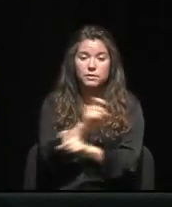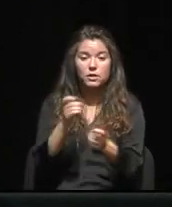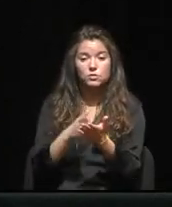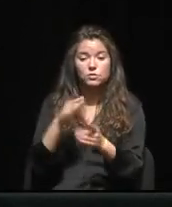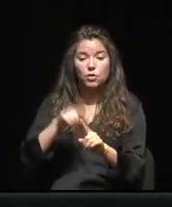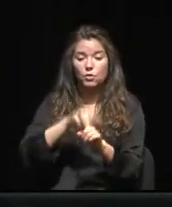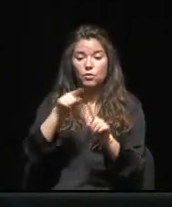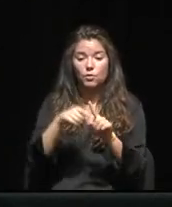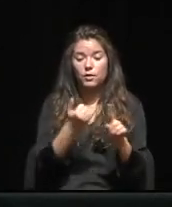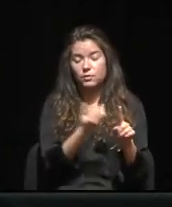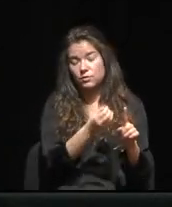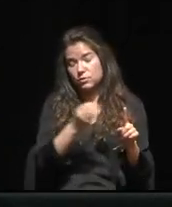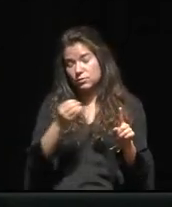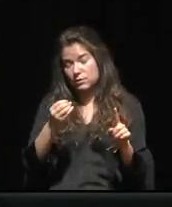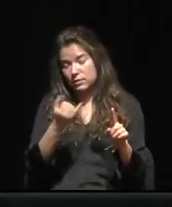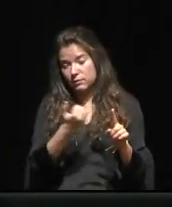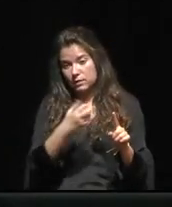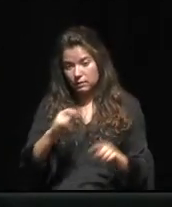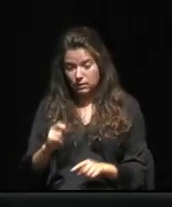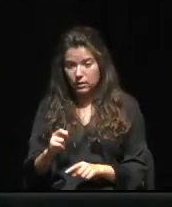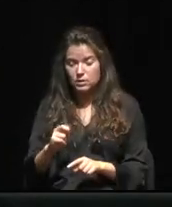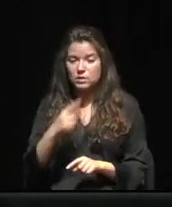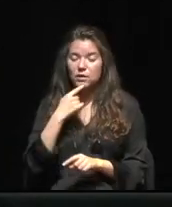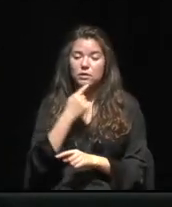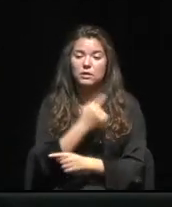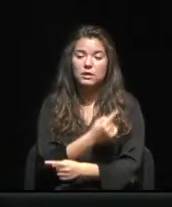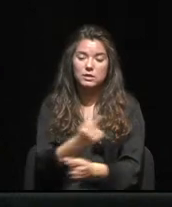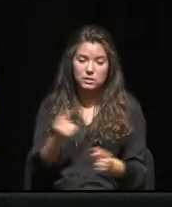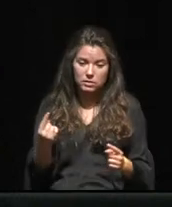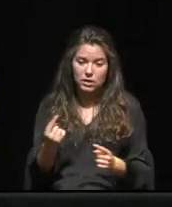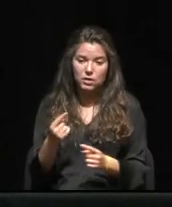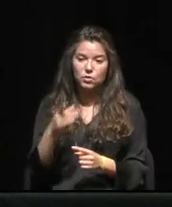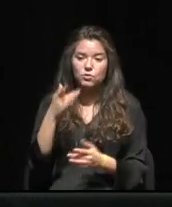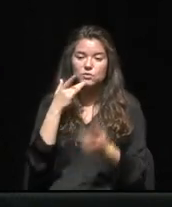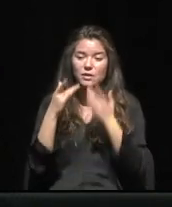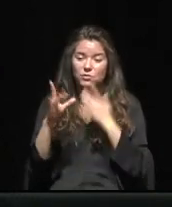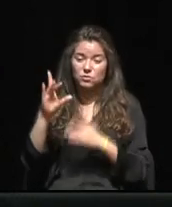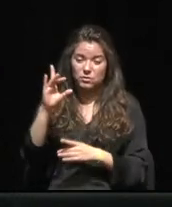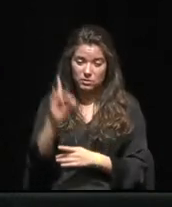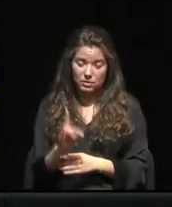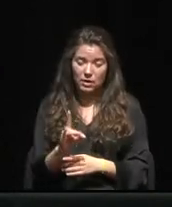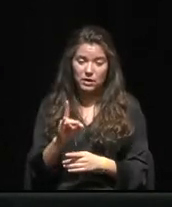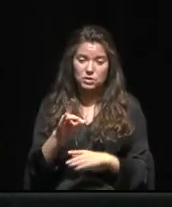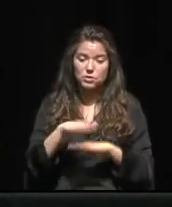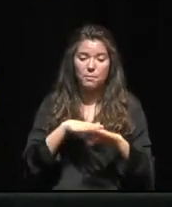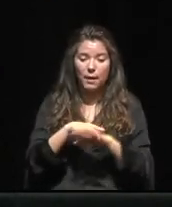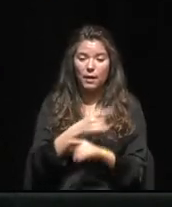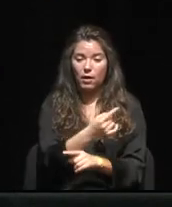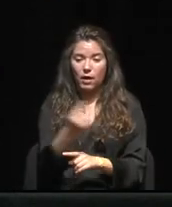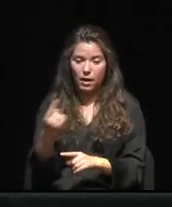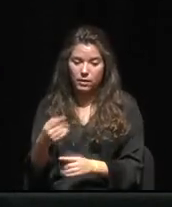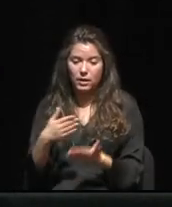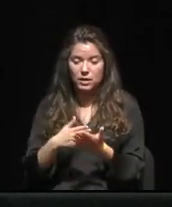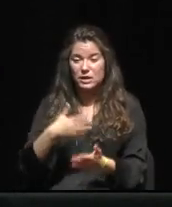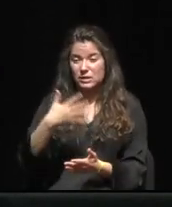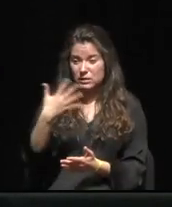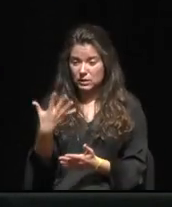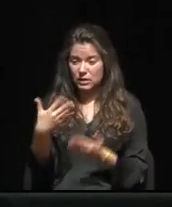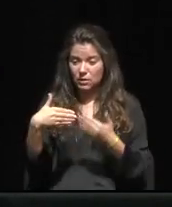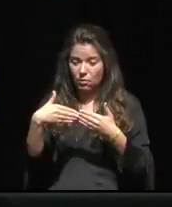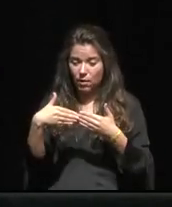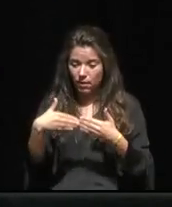só no ano de 2023 e dar nota que dos Seis cados em cada bairro que existem a cinco deles só abriram